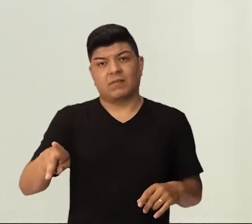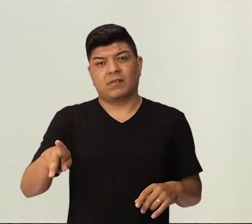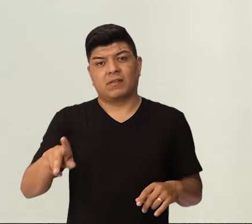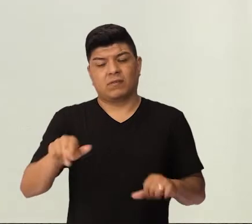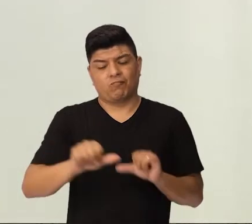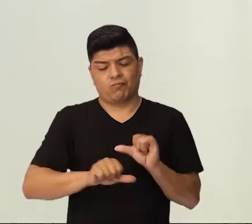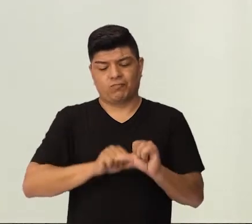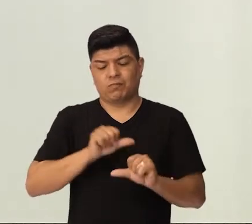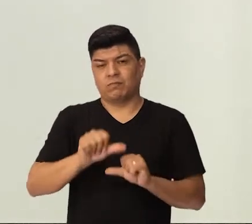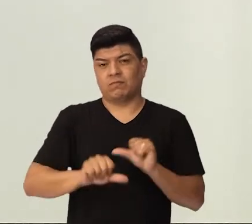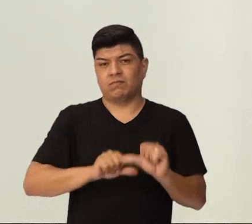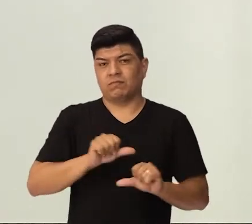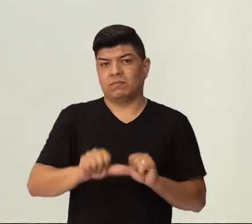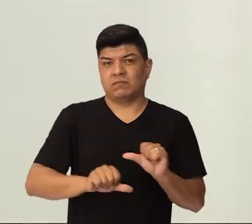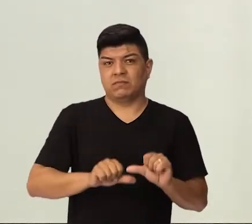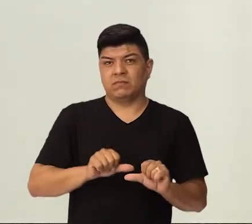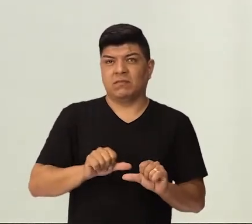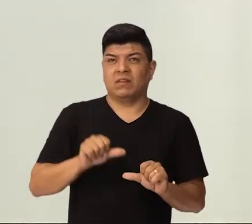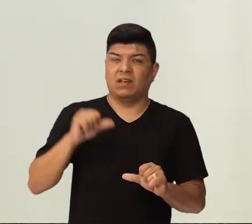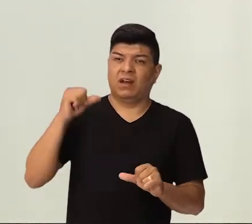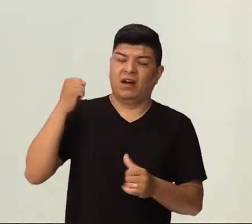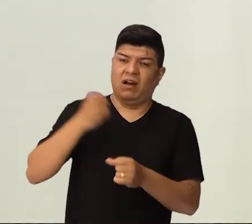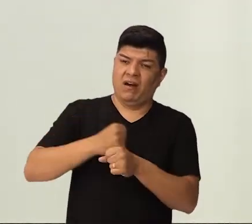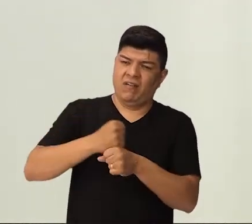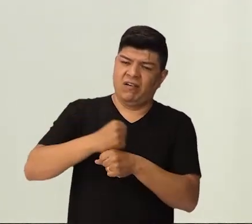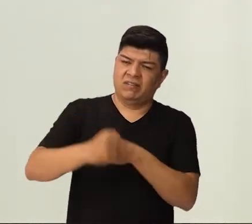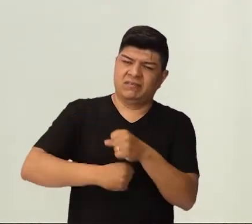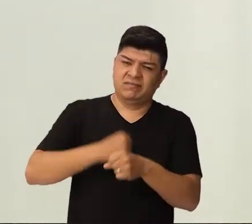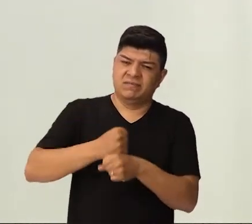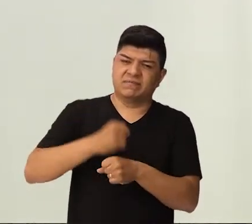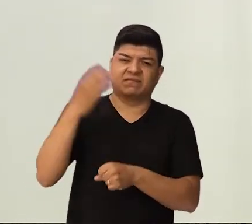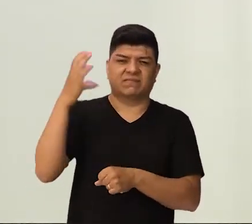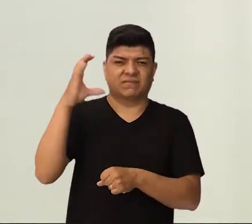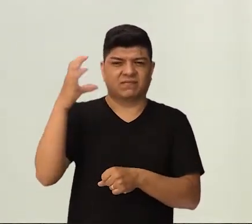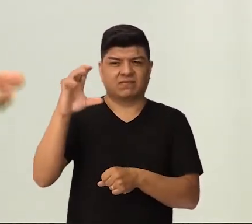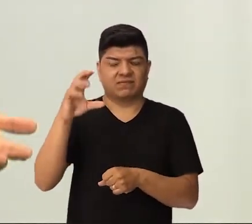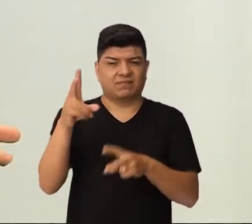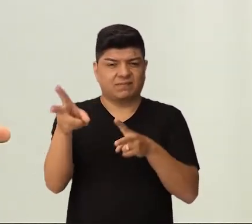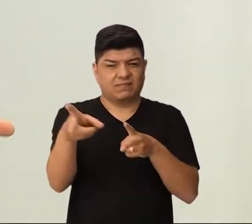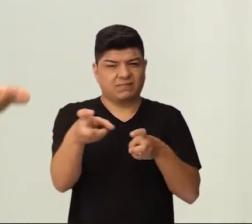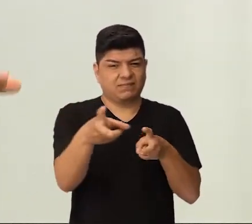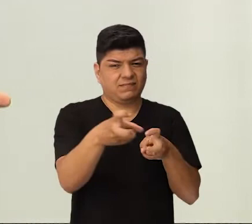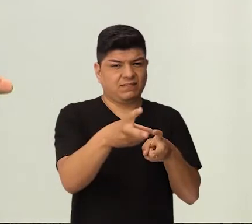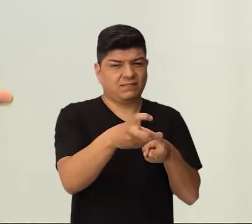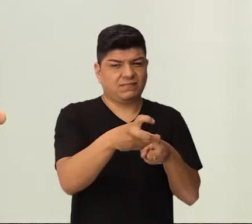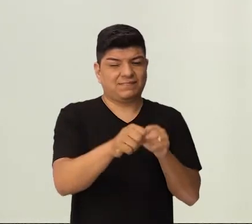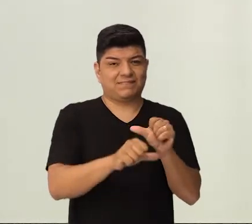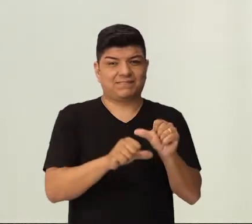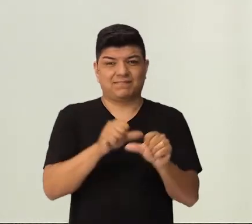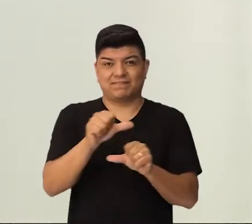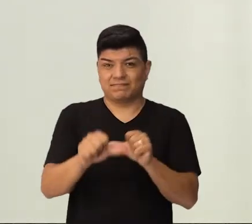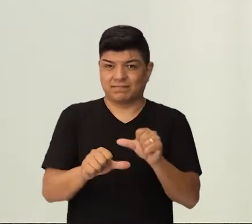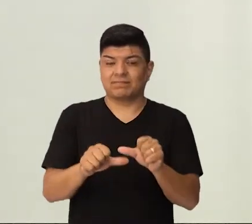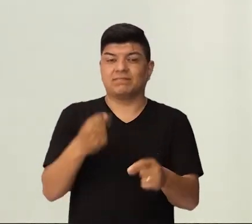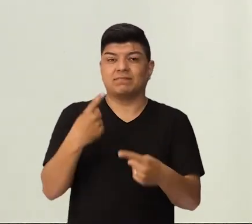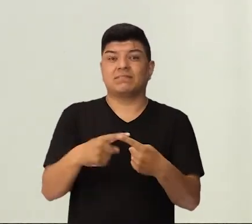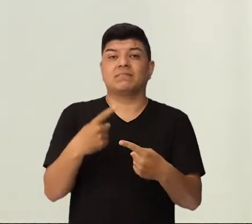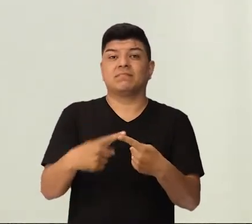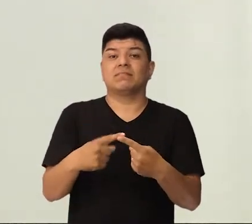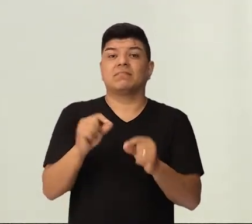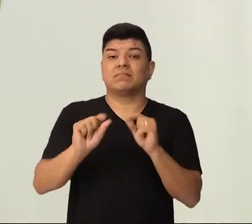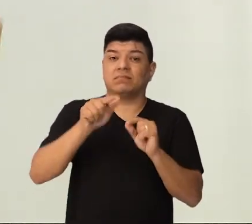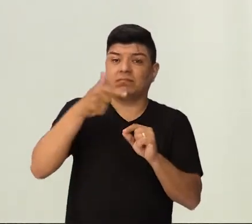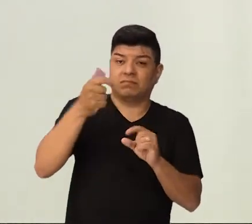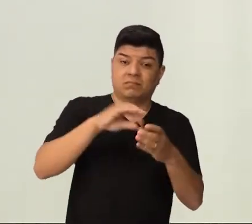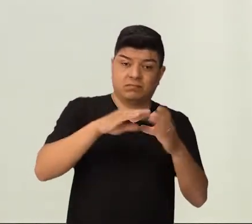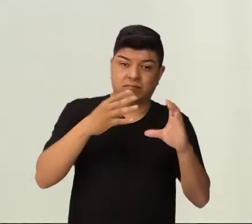sofram mudanças que no decorrer de muitos anos os cientistas percebam que realmente já deixou de ser clima equatorial e passou a ter uma